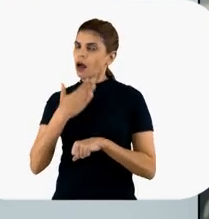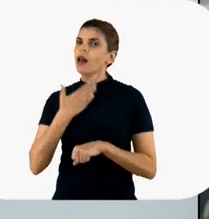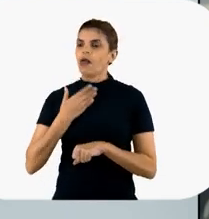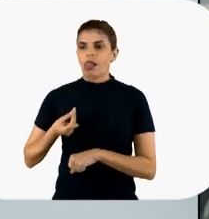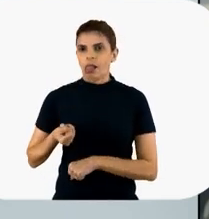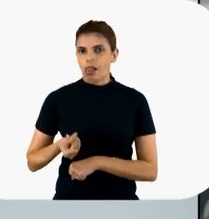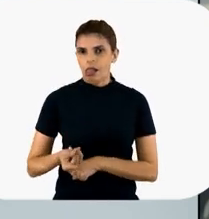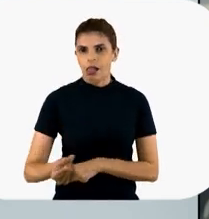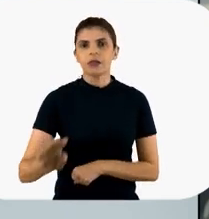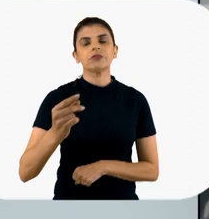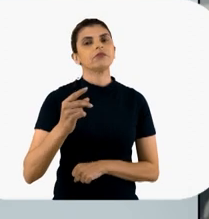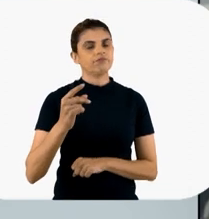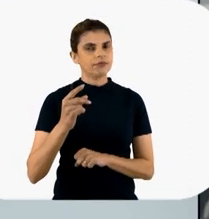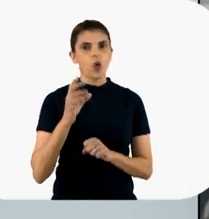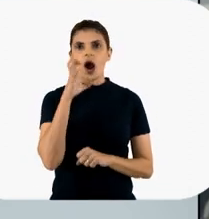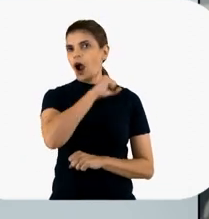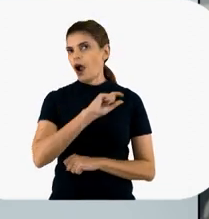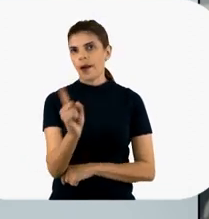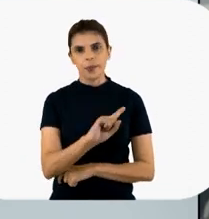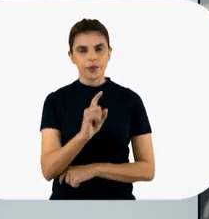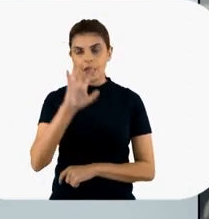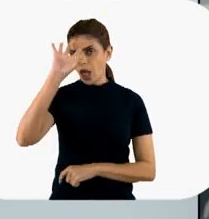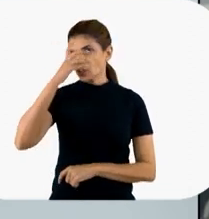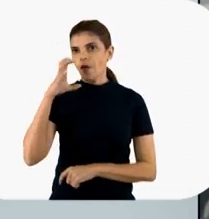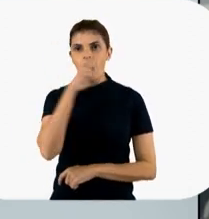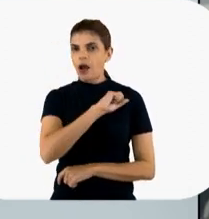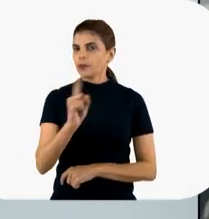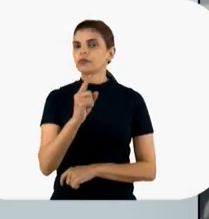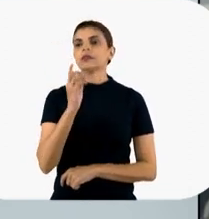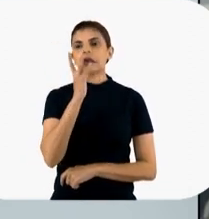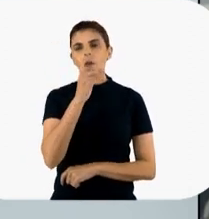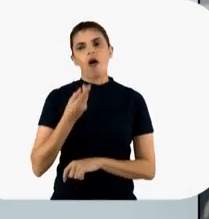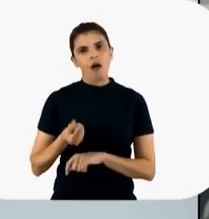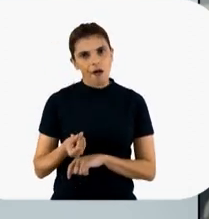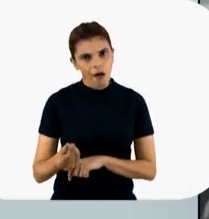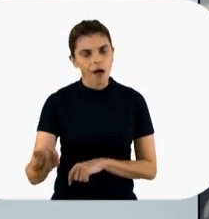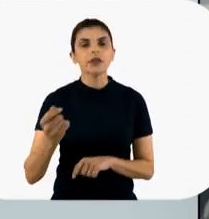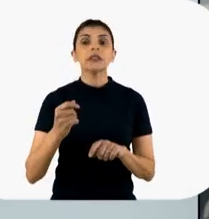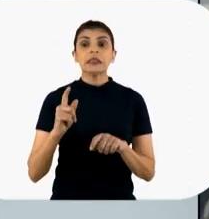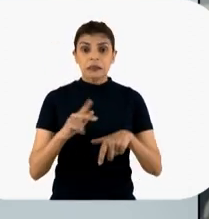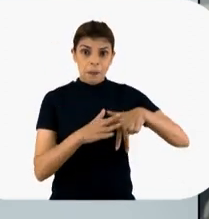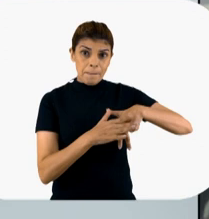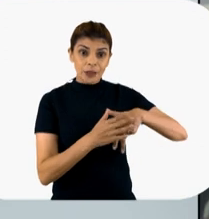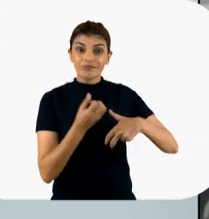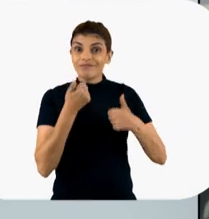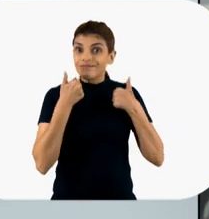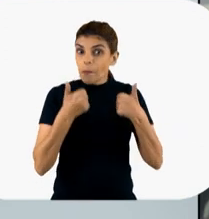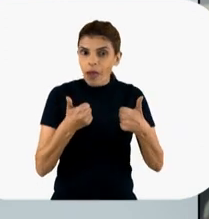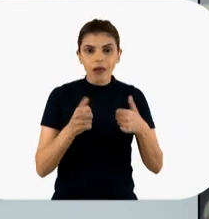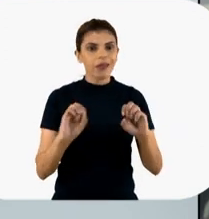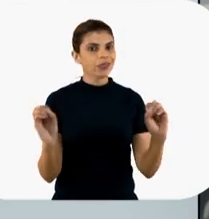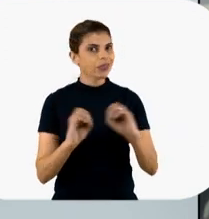parece realmente perdurar por muitos dias. A hipoxemia, ela não é rápida, ela não se resolve rapidamente. Então, se o paciente não ficar muito